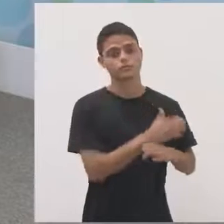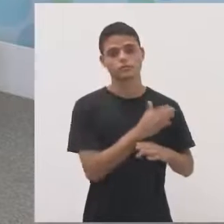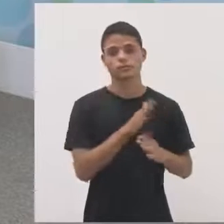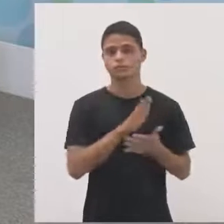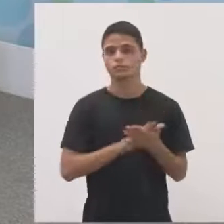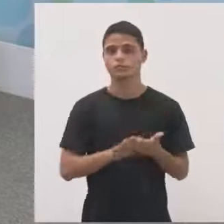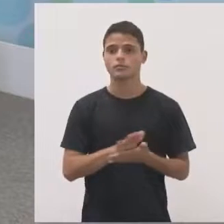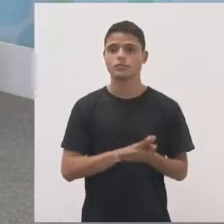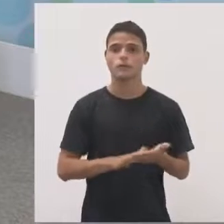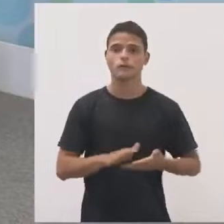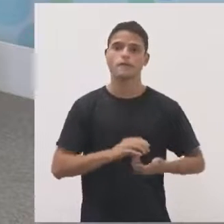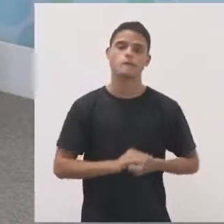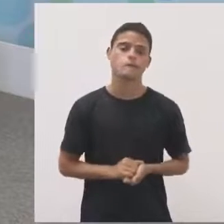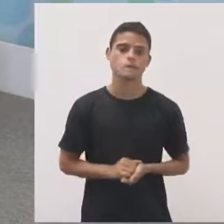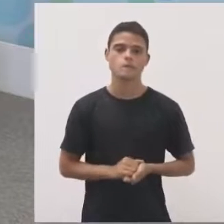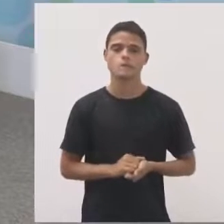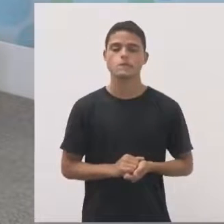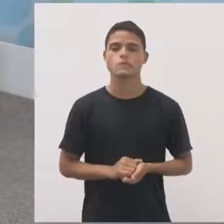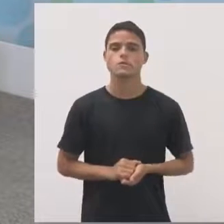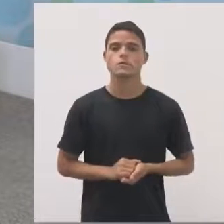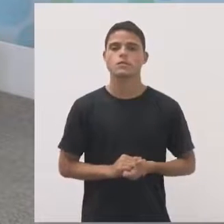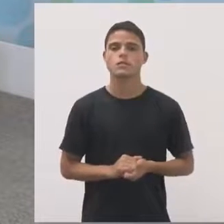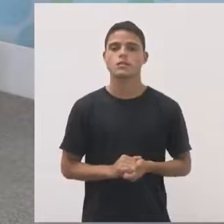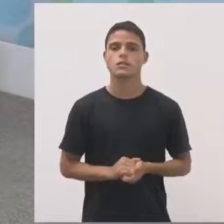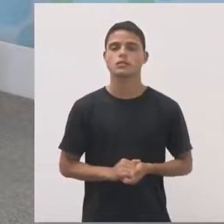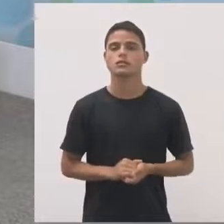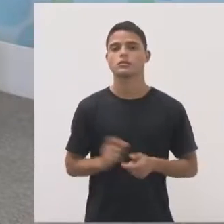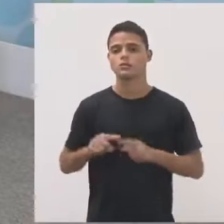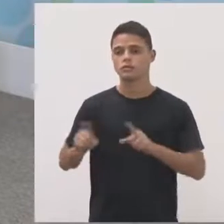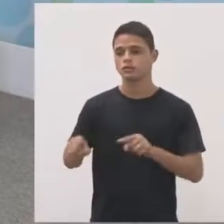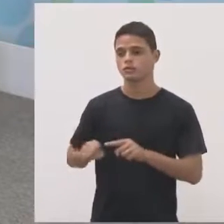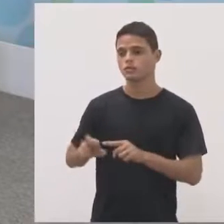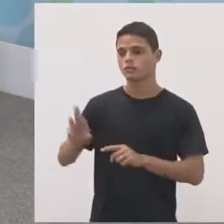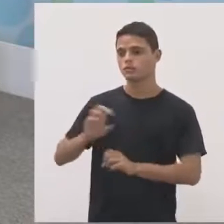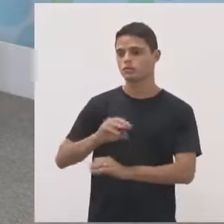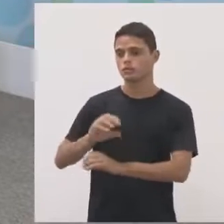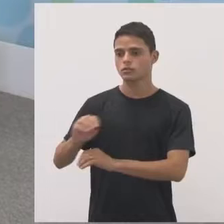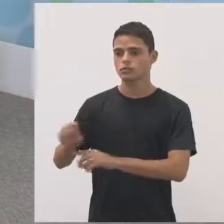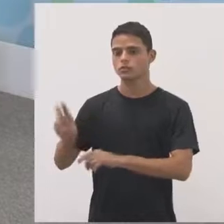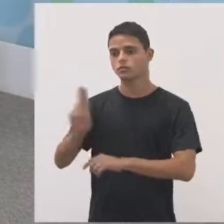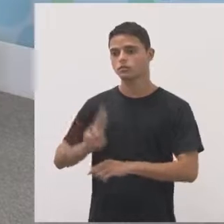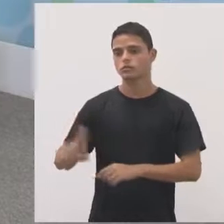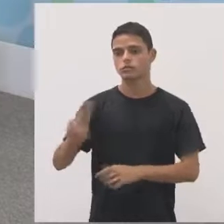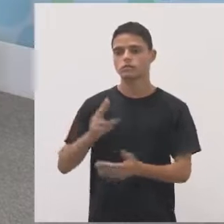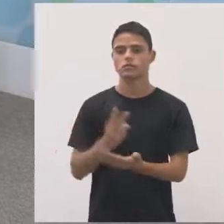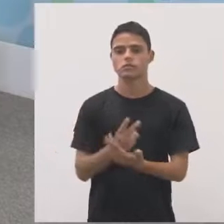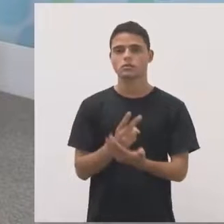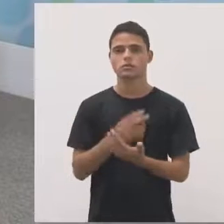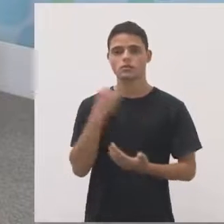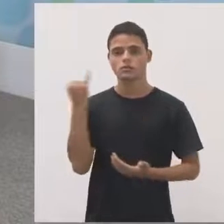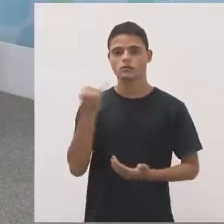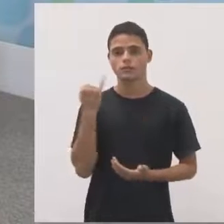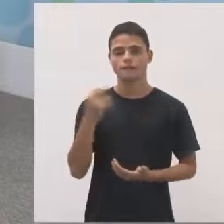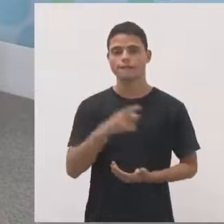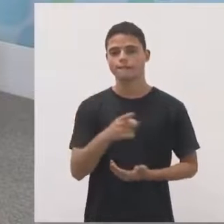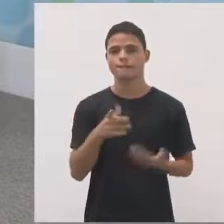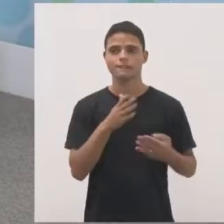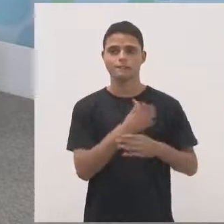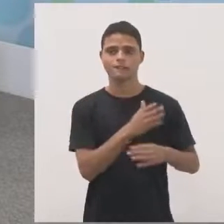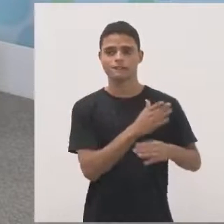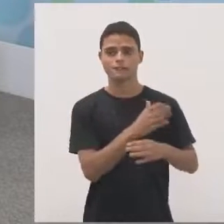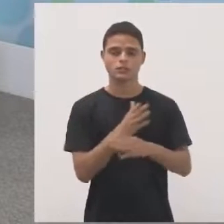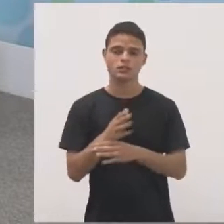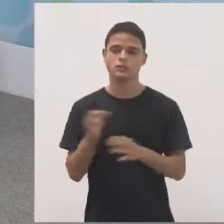recurso nativo, digamos assim, da secretaria, que esses são os recursos que a gente utiliza, né? Então, é super importante vocês ativarem isso, né,